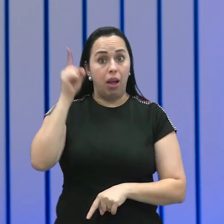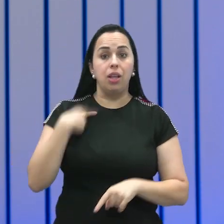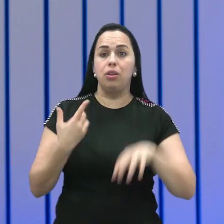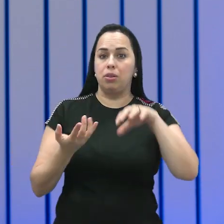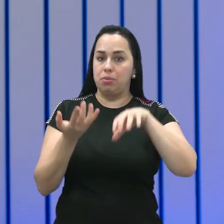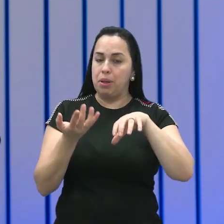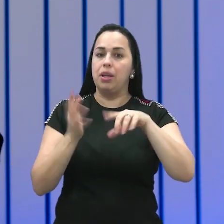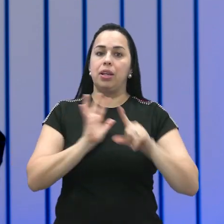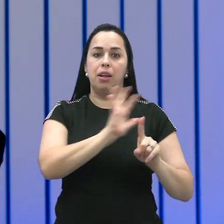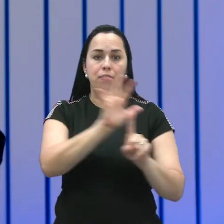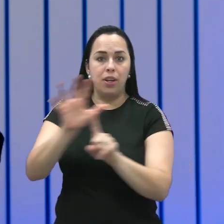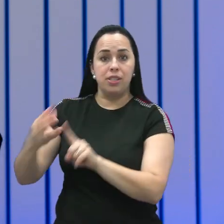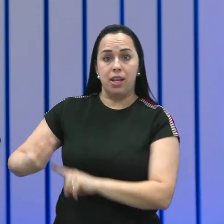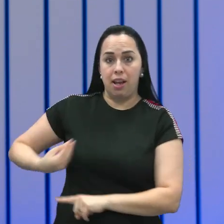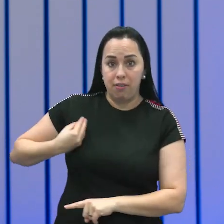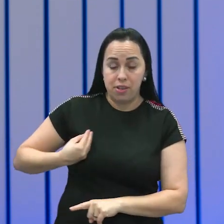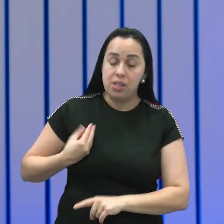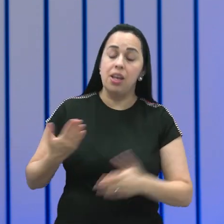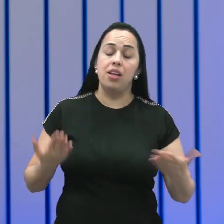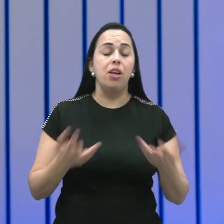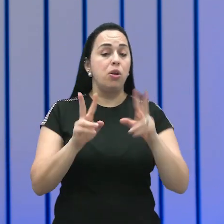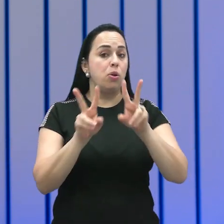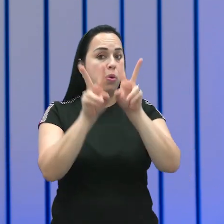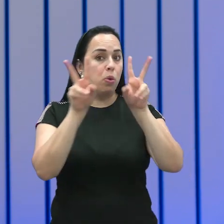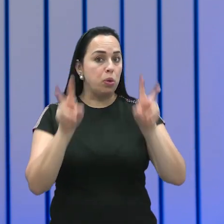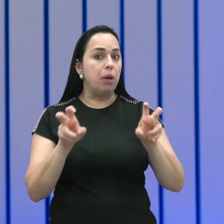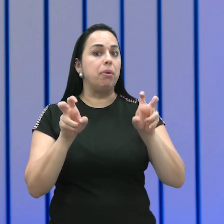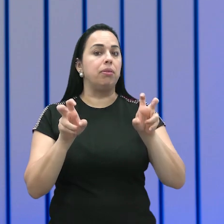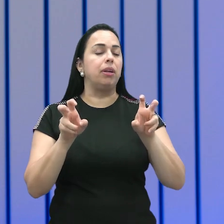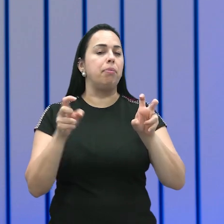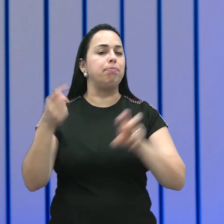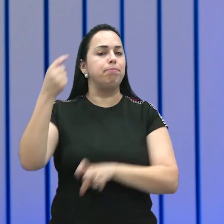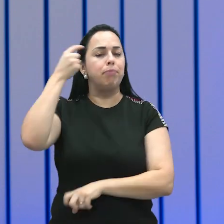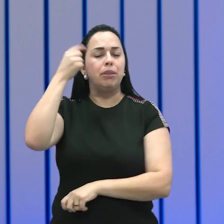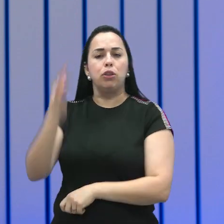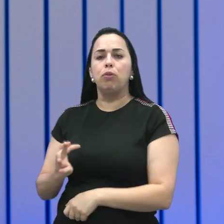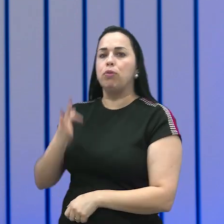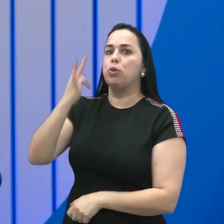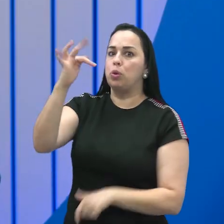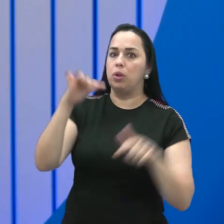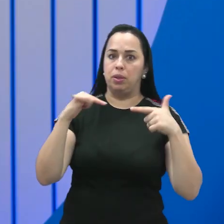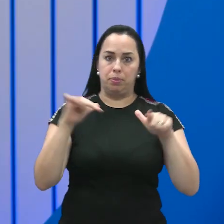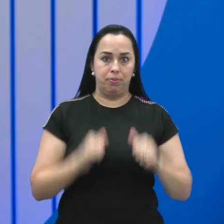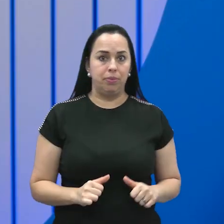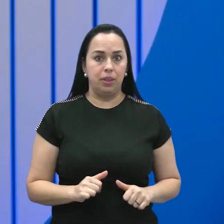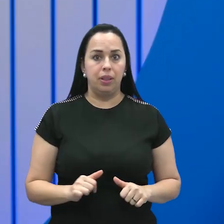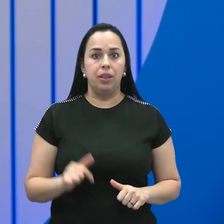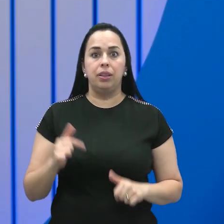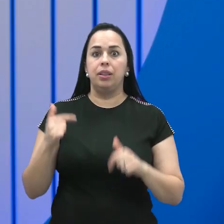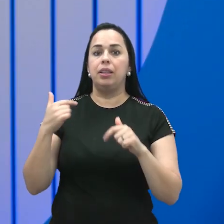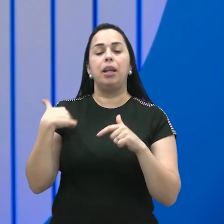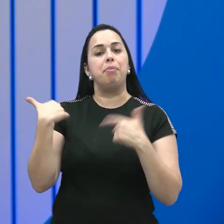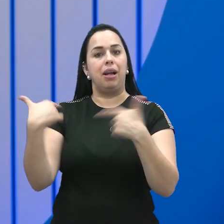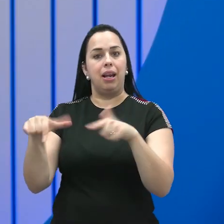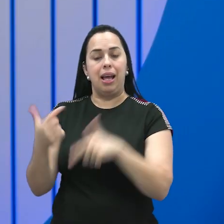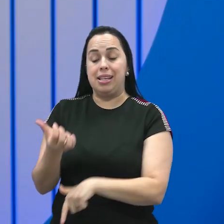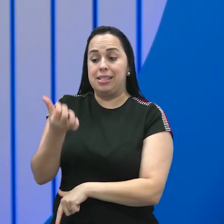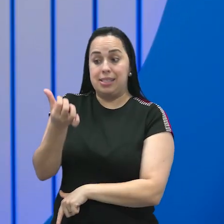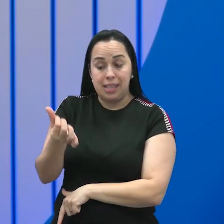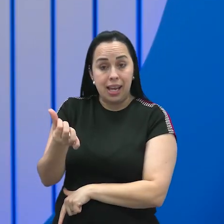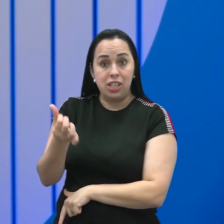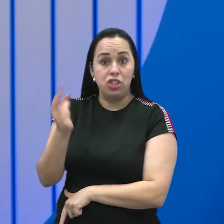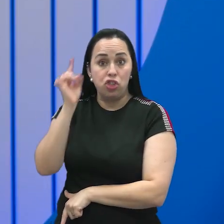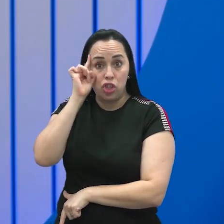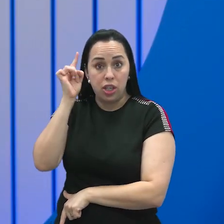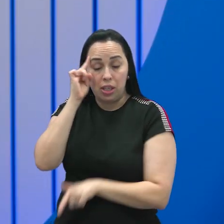vida de milhões de brasileiros, o assunto coloca em pauta o futuro do trabalho. A escala 6x1 é aquela em que o trabalhador